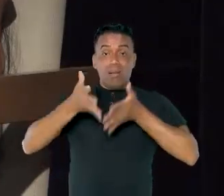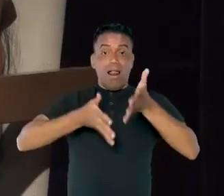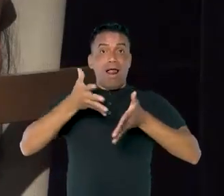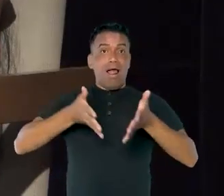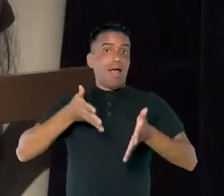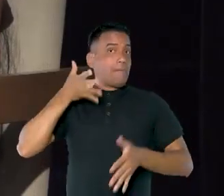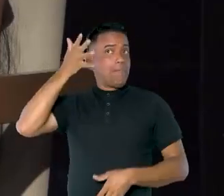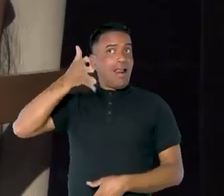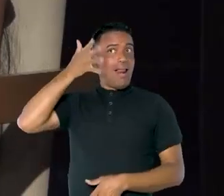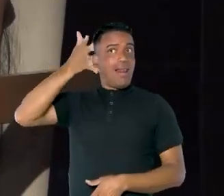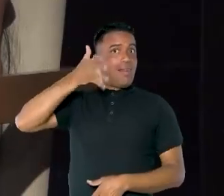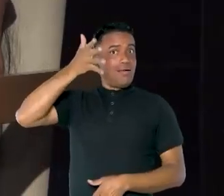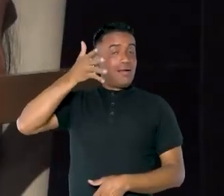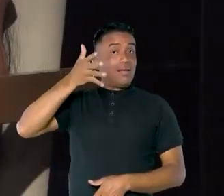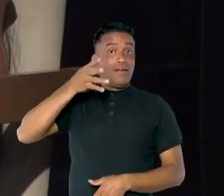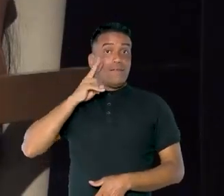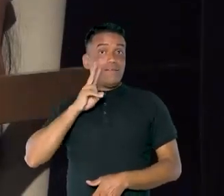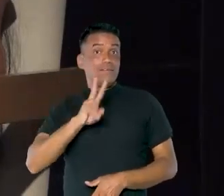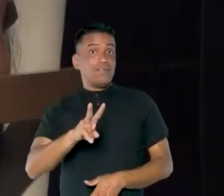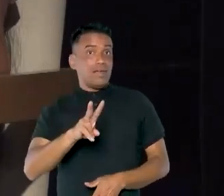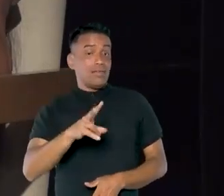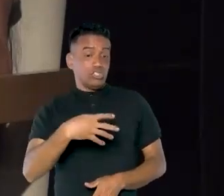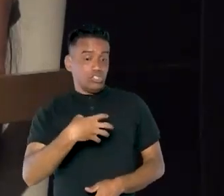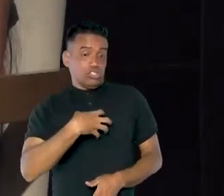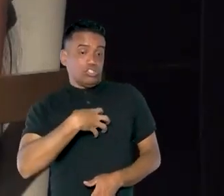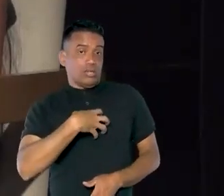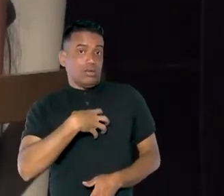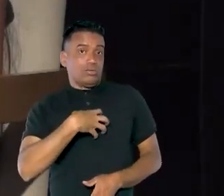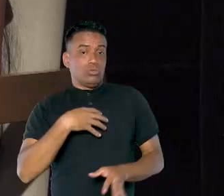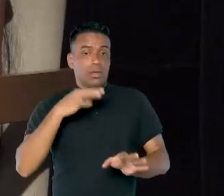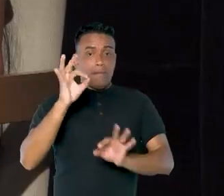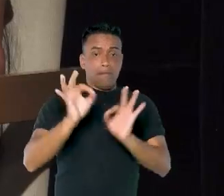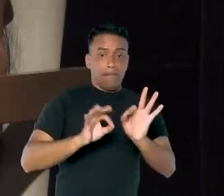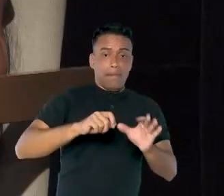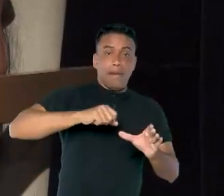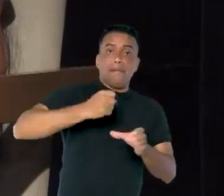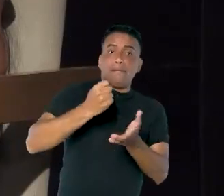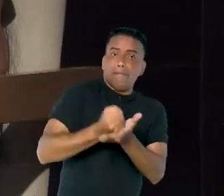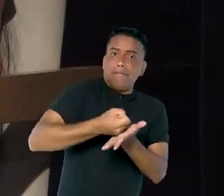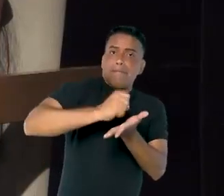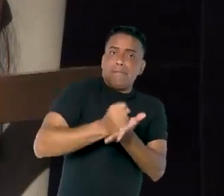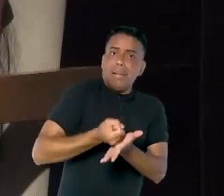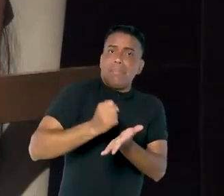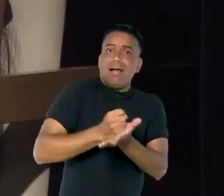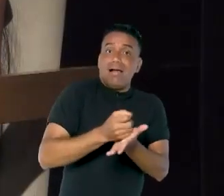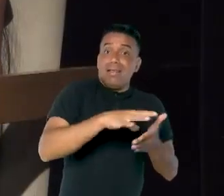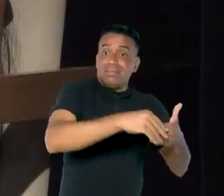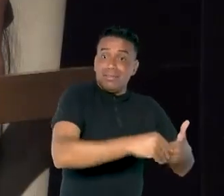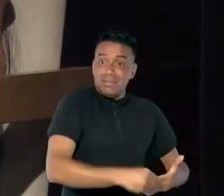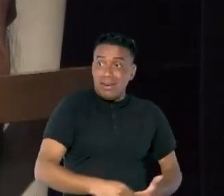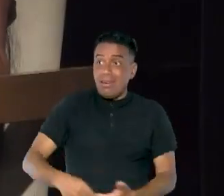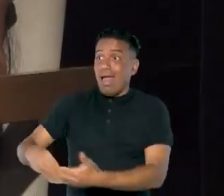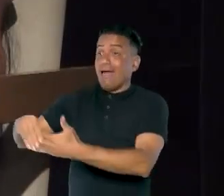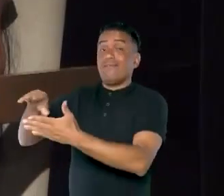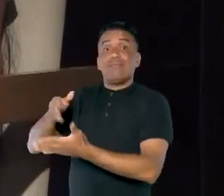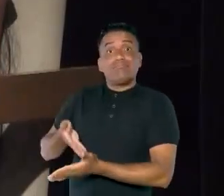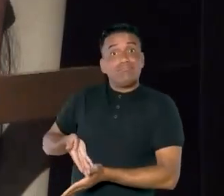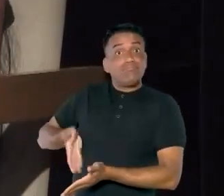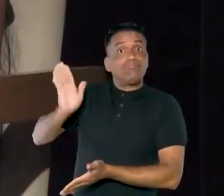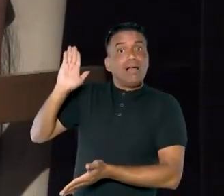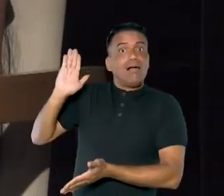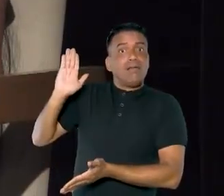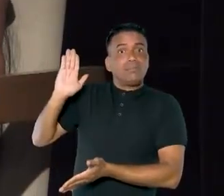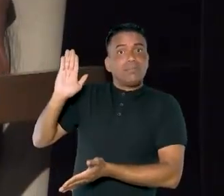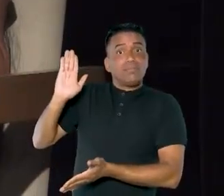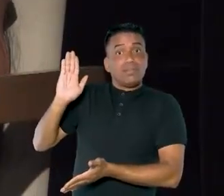né? Ele vê o modo que a gente prepara e eles levam, né? Então, eles levam e depois,